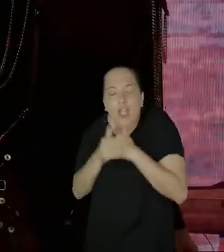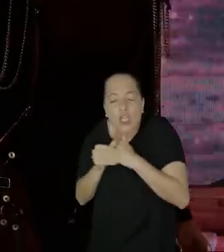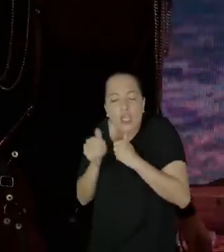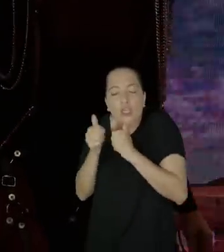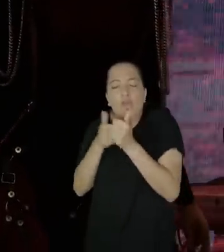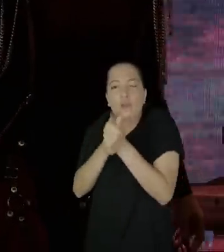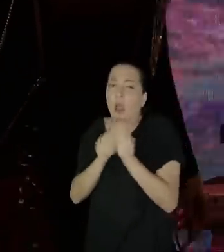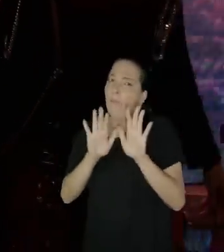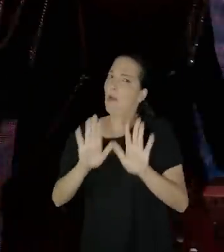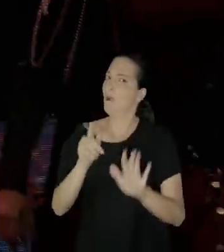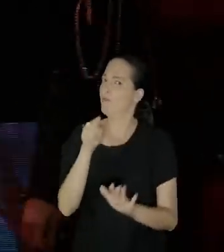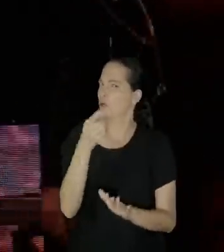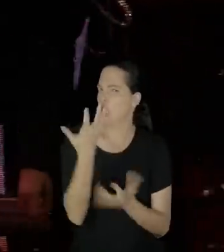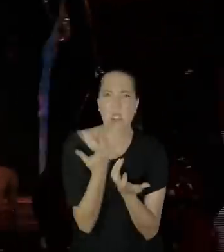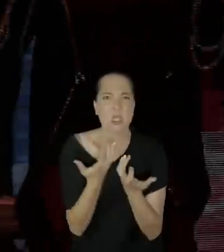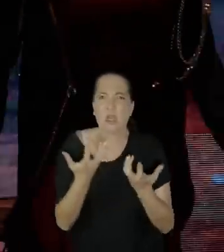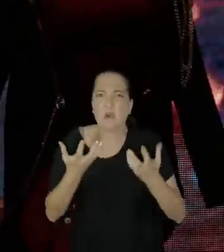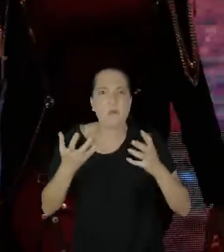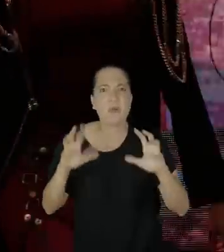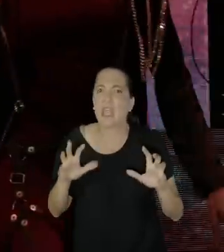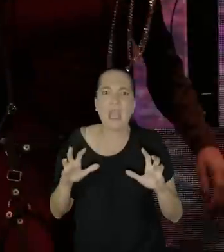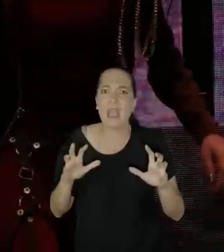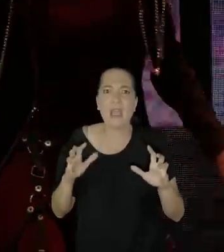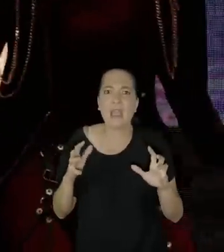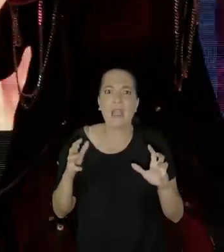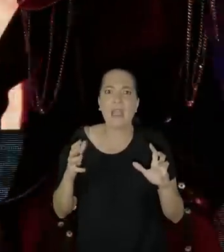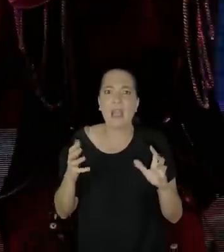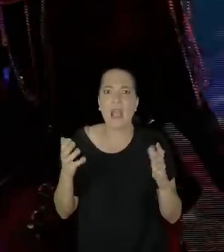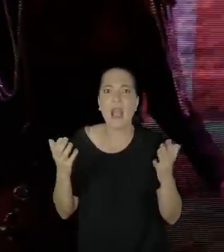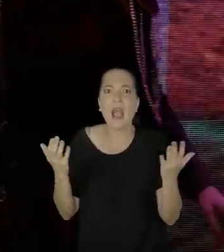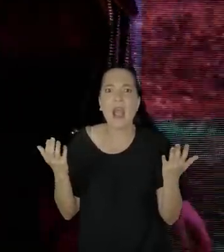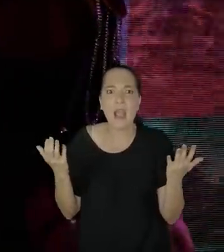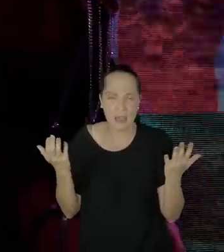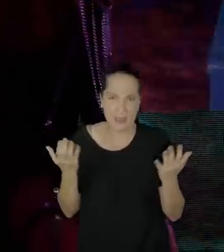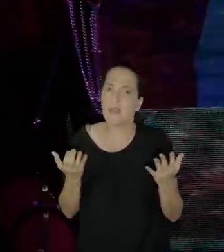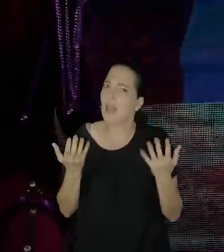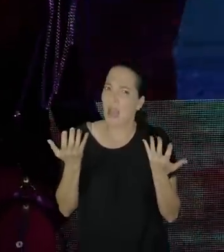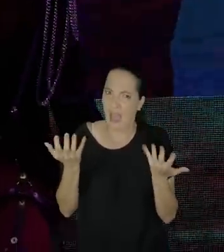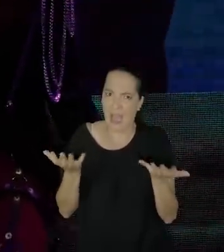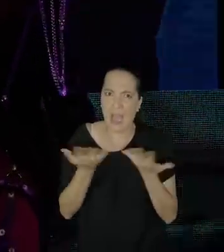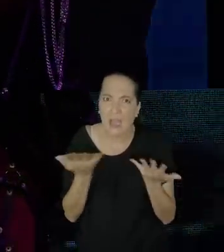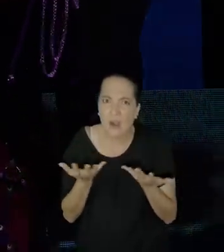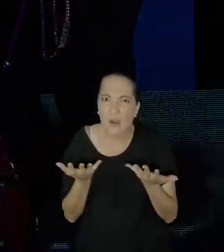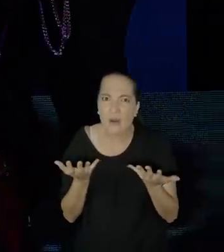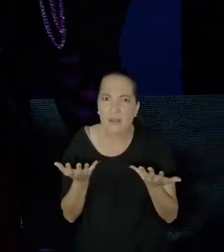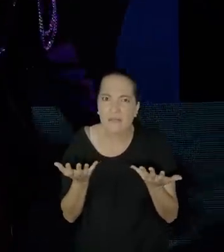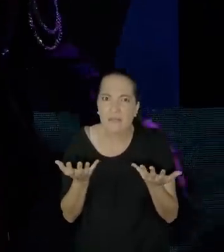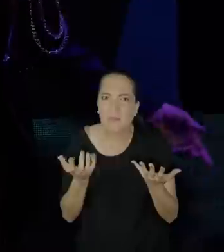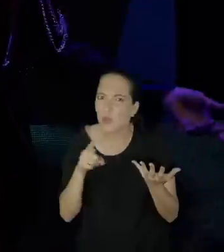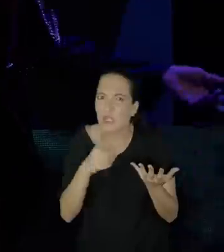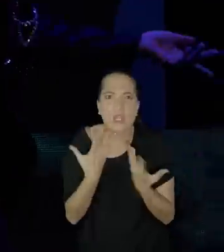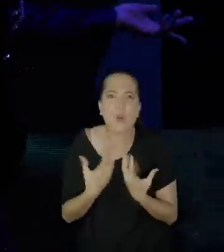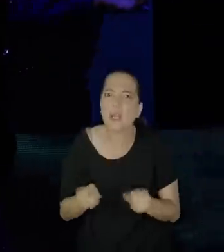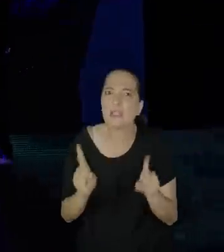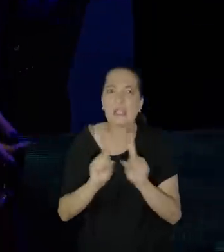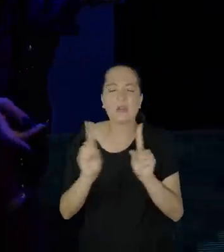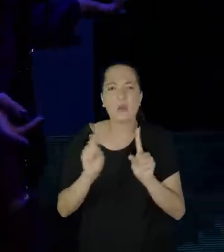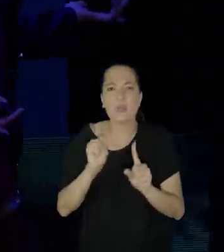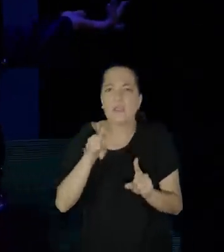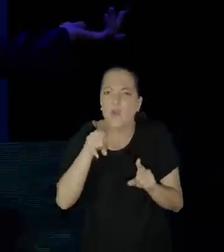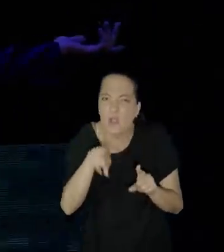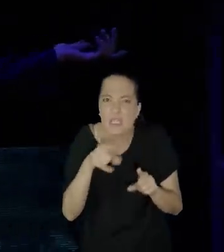Mas não quisestes privar um homem da liberdade e recusaste. Se